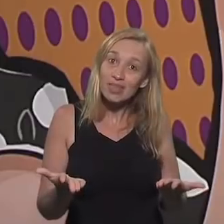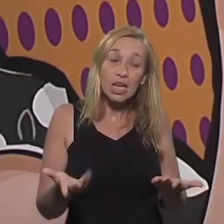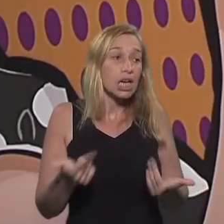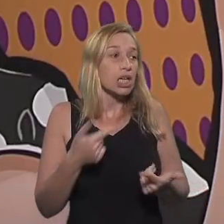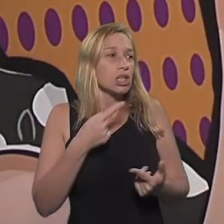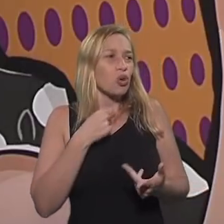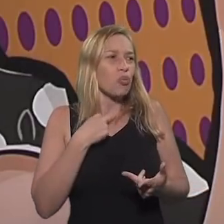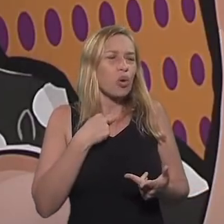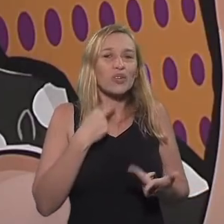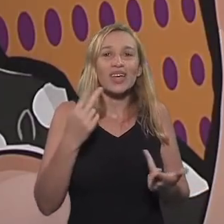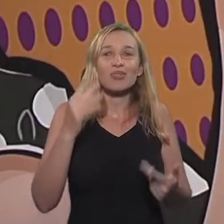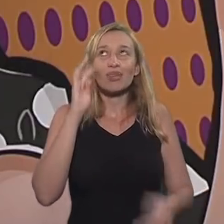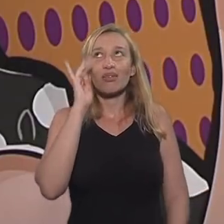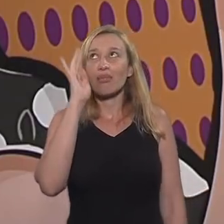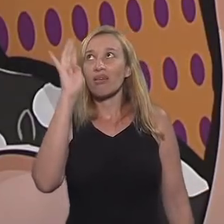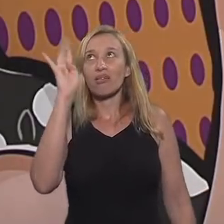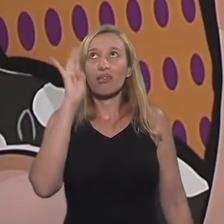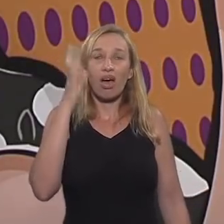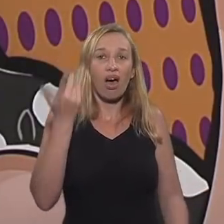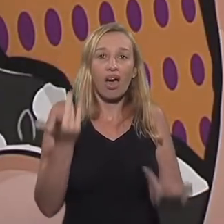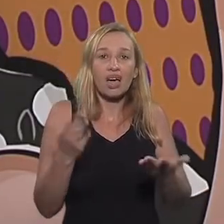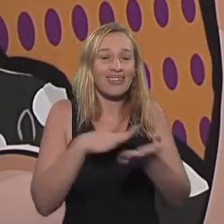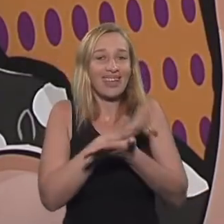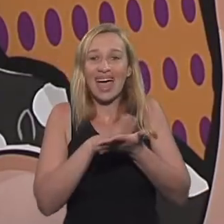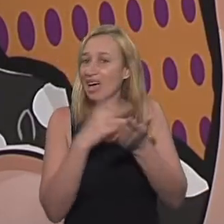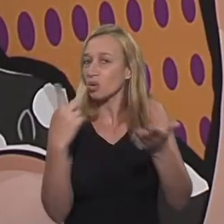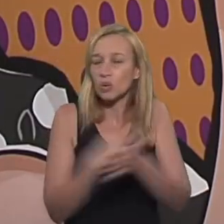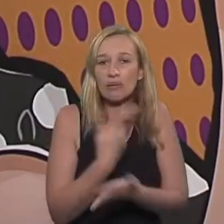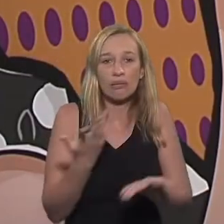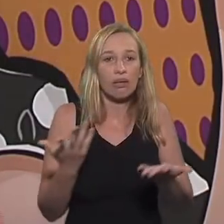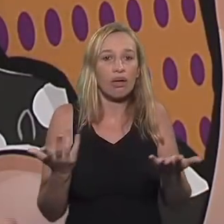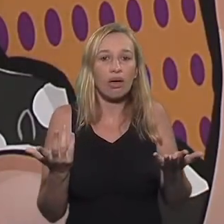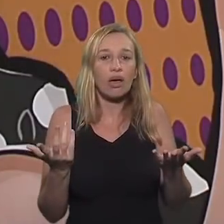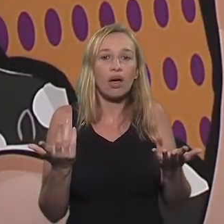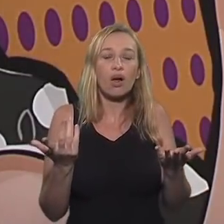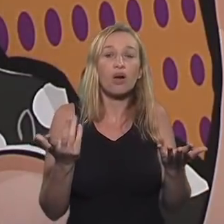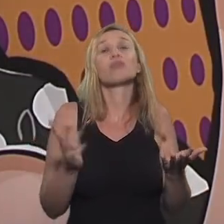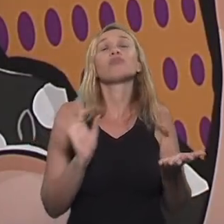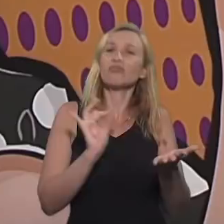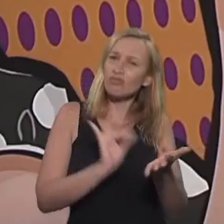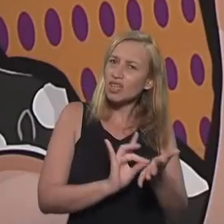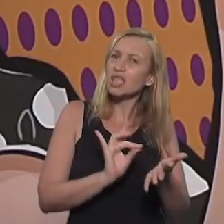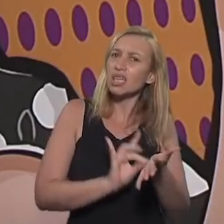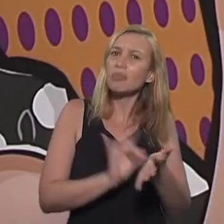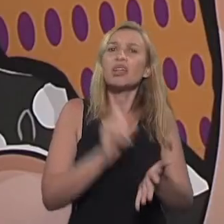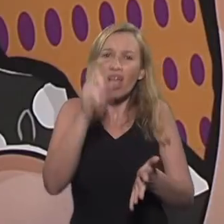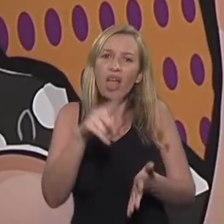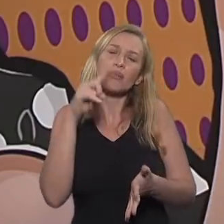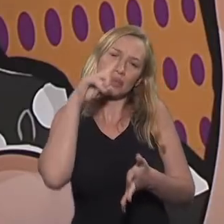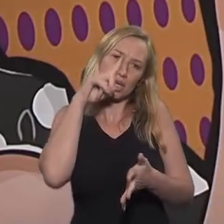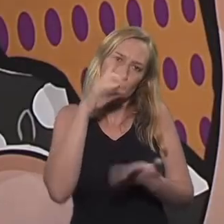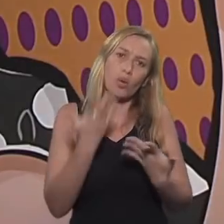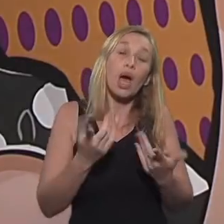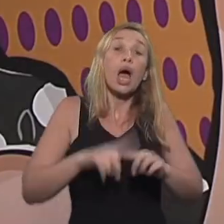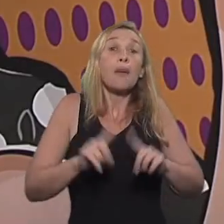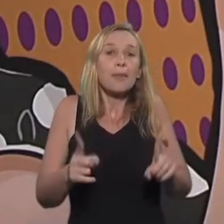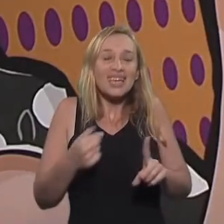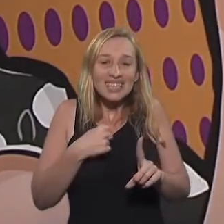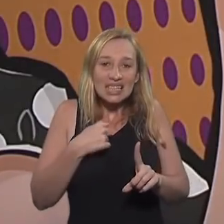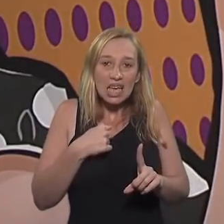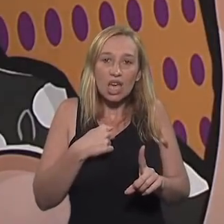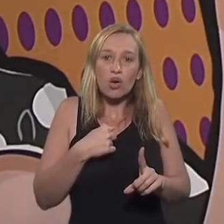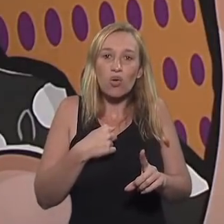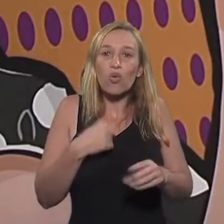perigo, né? Não podemos entrar com a ilusão de que nada vai acontecer e realmente é um